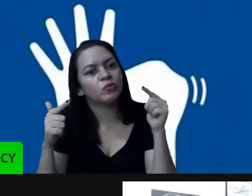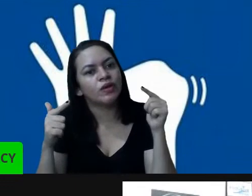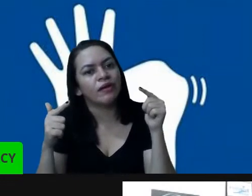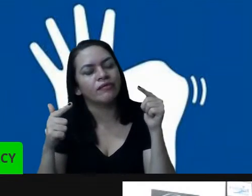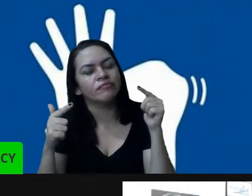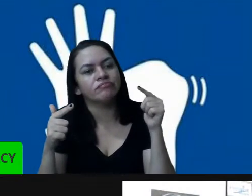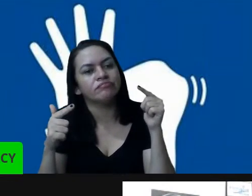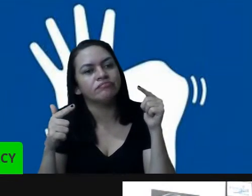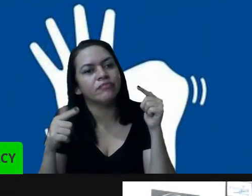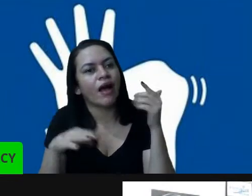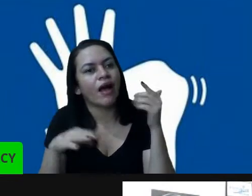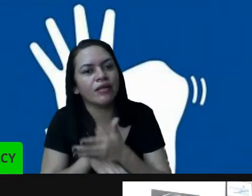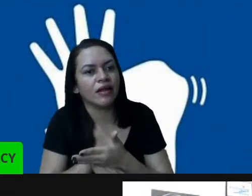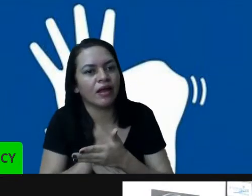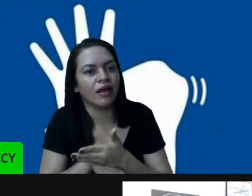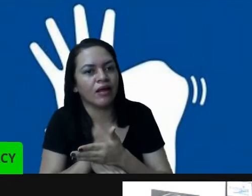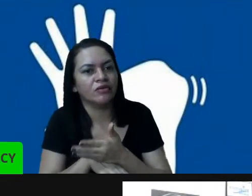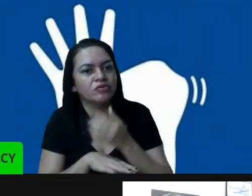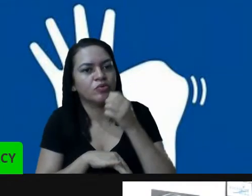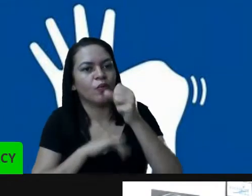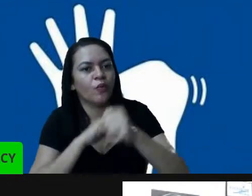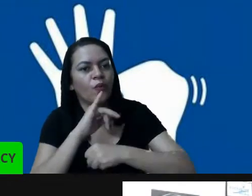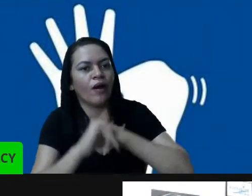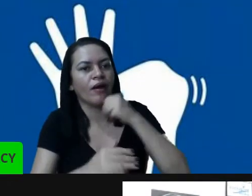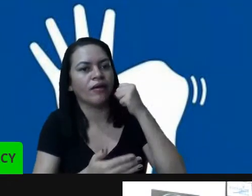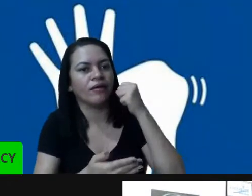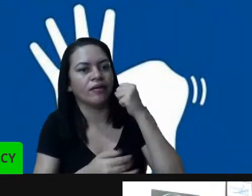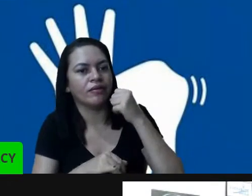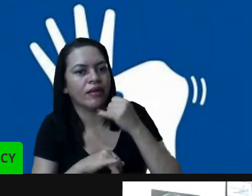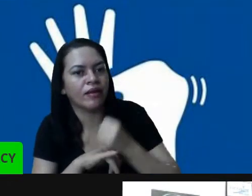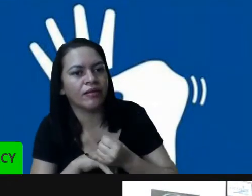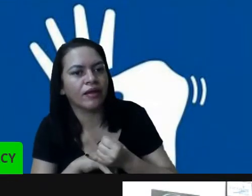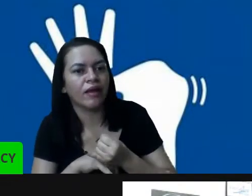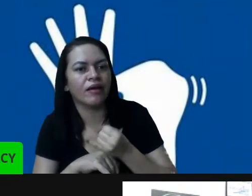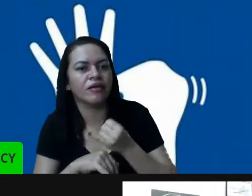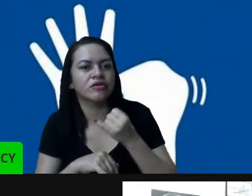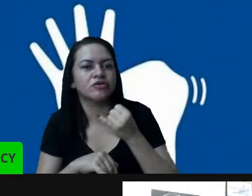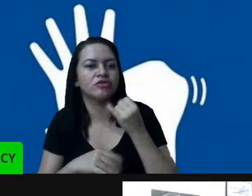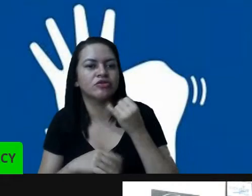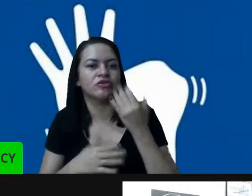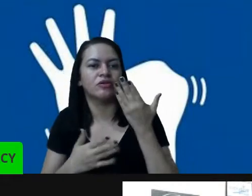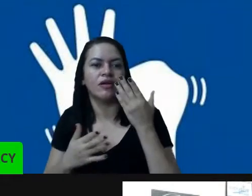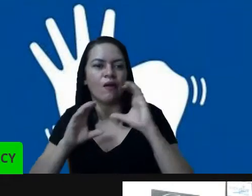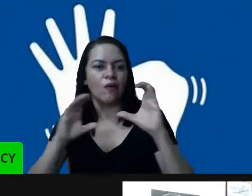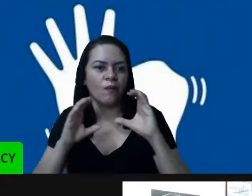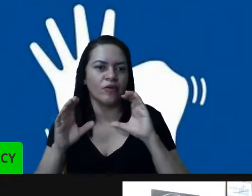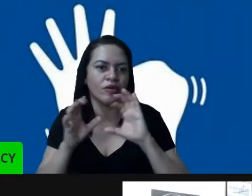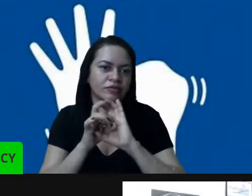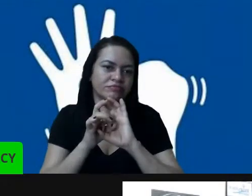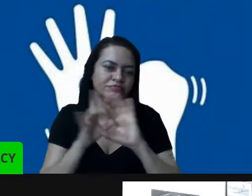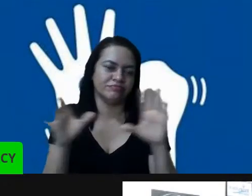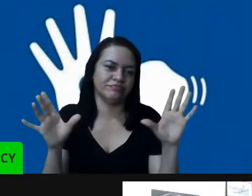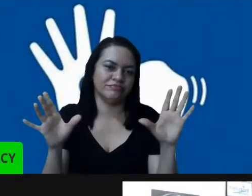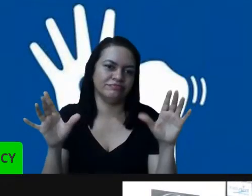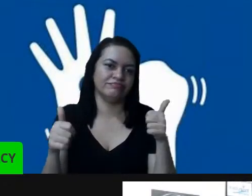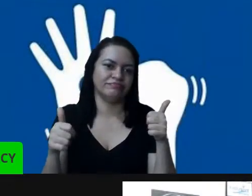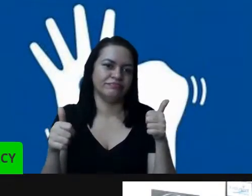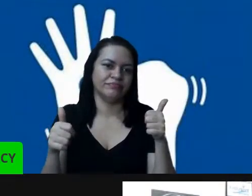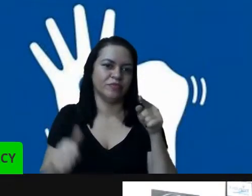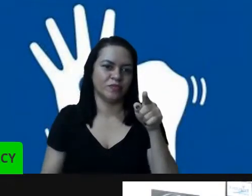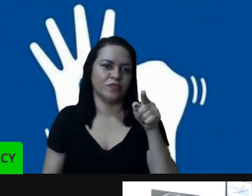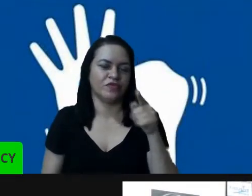um acesso a essa comunicação. Então deixa aberto aí para ti essa parte e